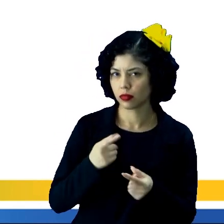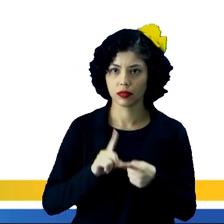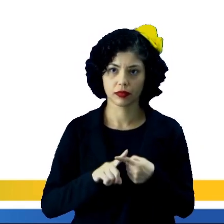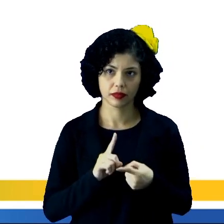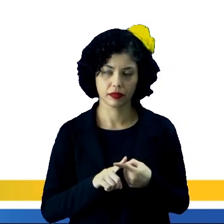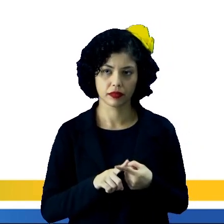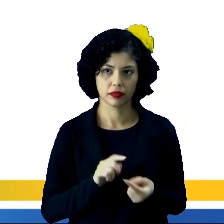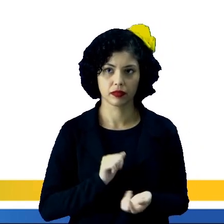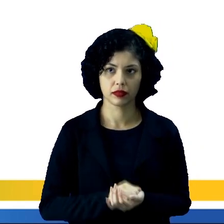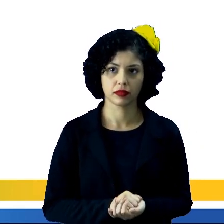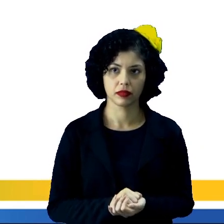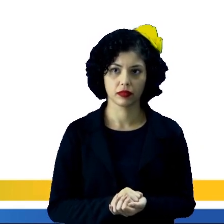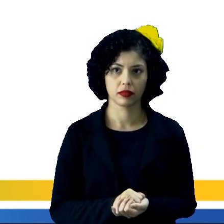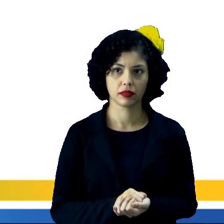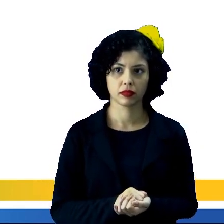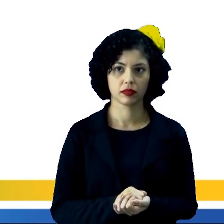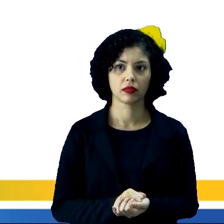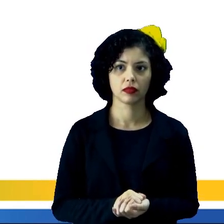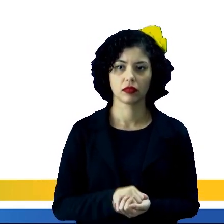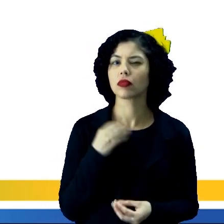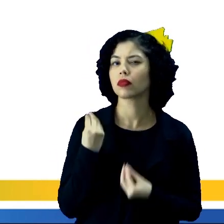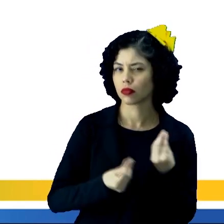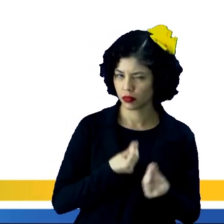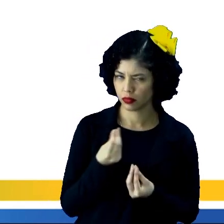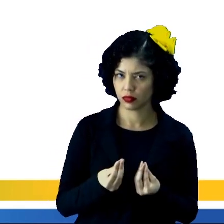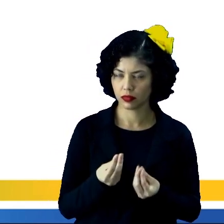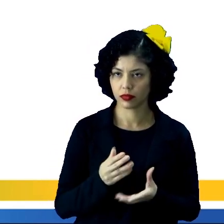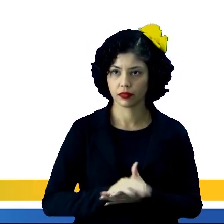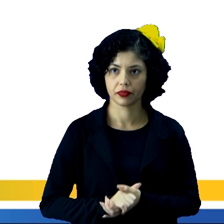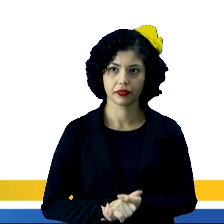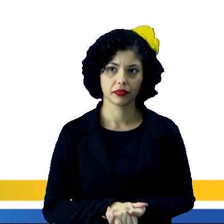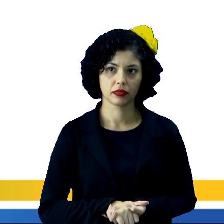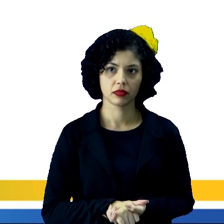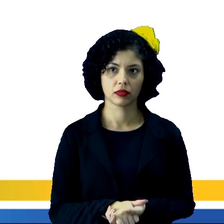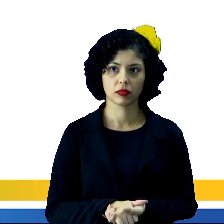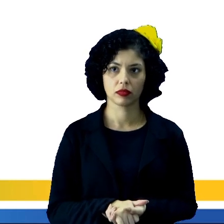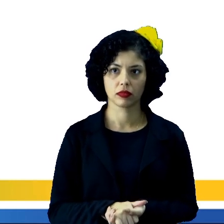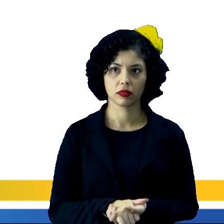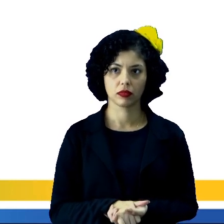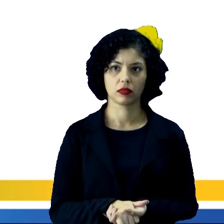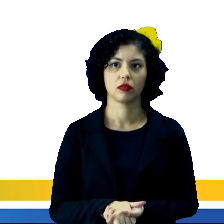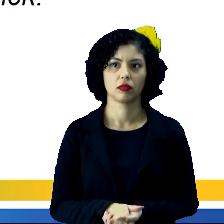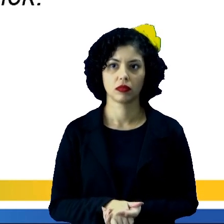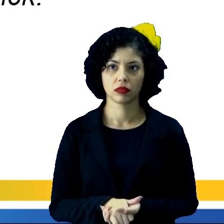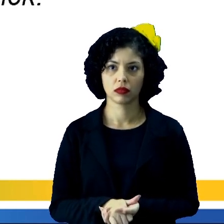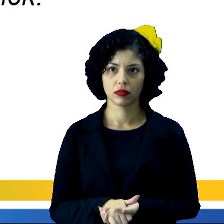as, como ou porquê também, e o since, que significa como.